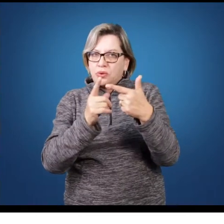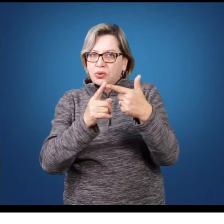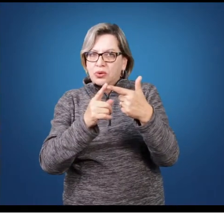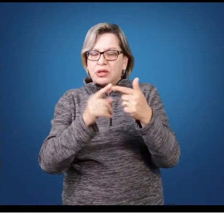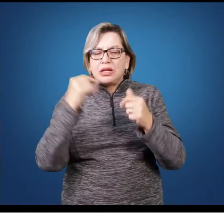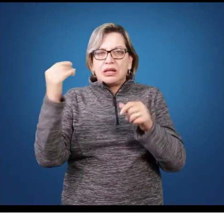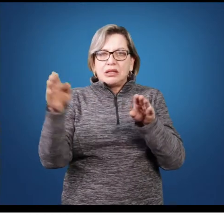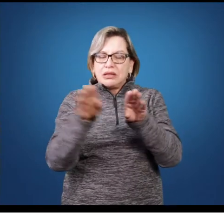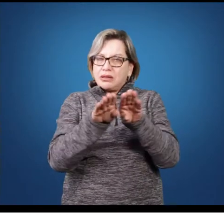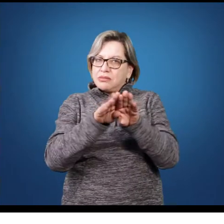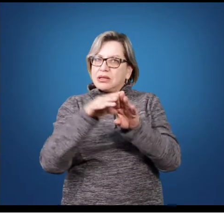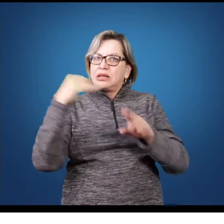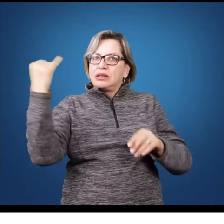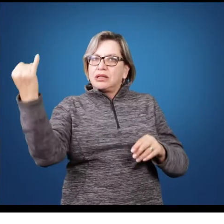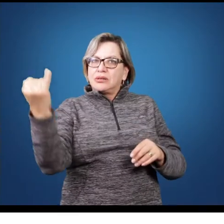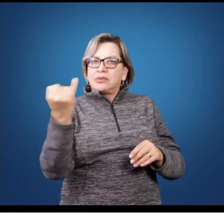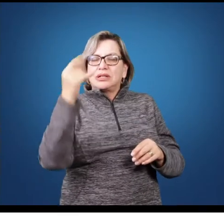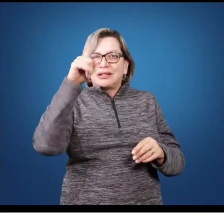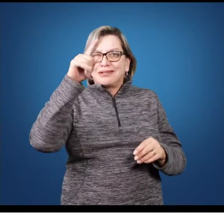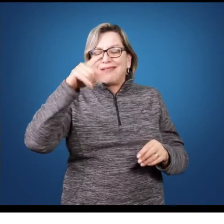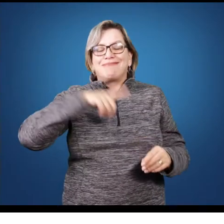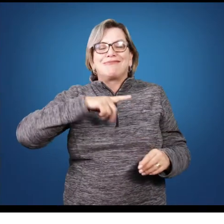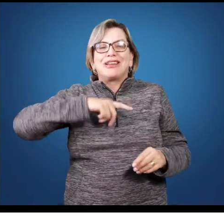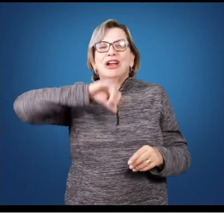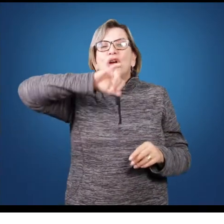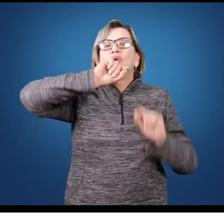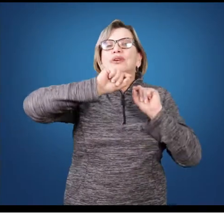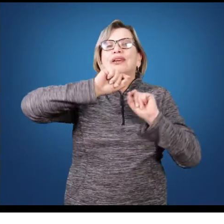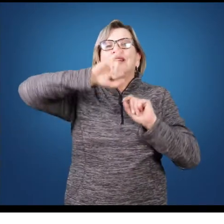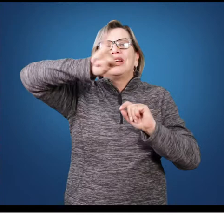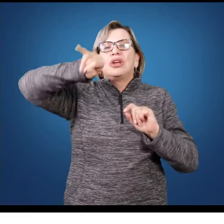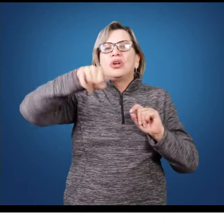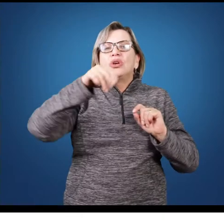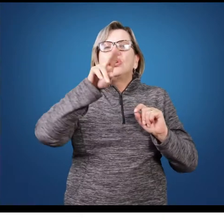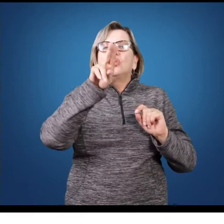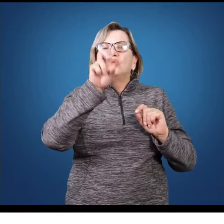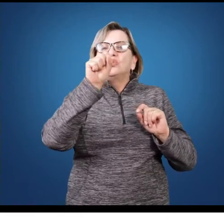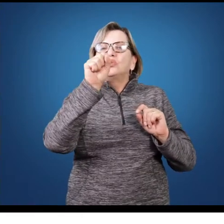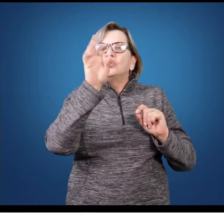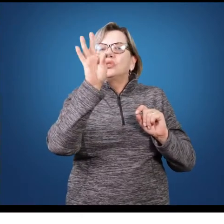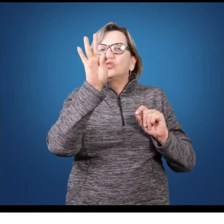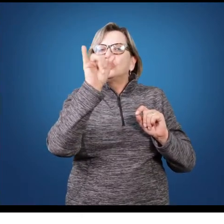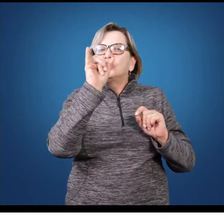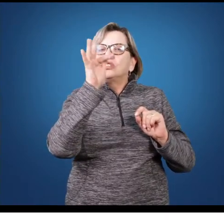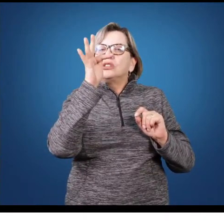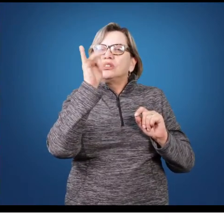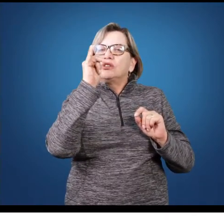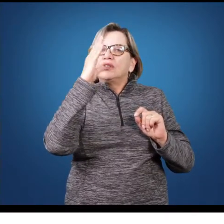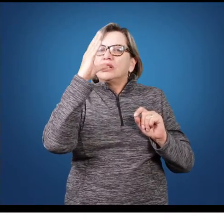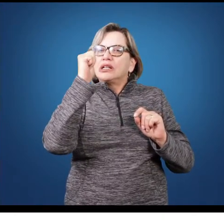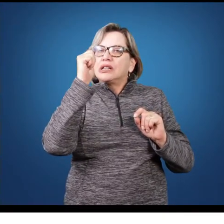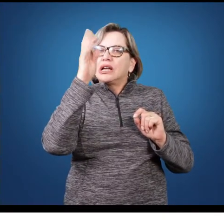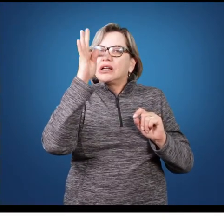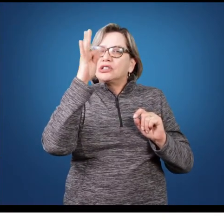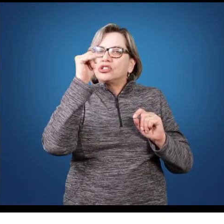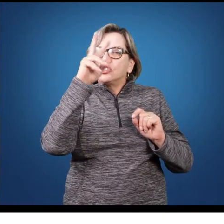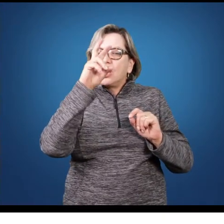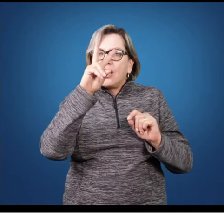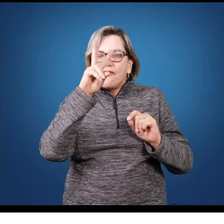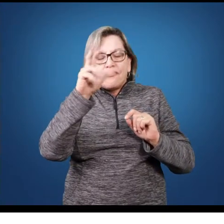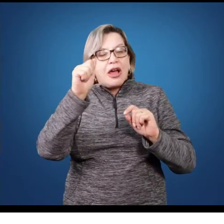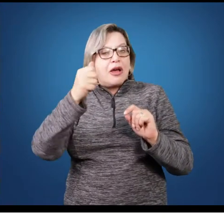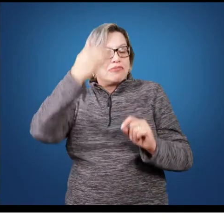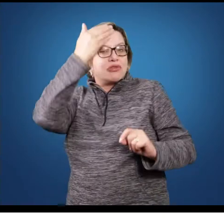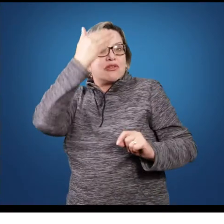Outro ponto importante é a justificativa do projeto de pesquisa. Qual que é a relevância, qual que é a importância de se fazer